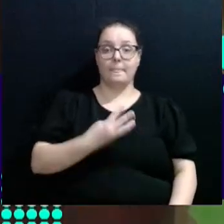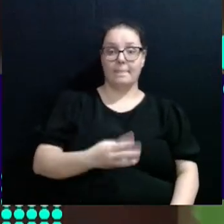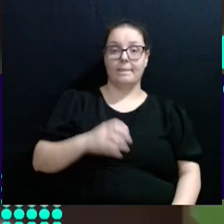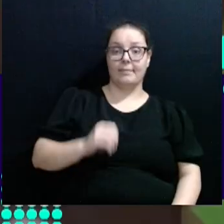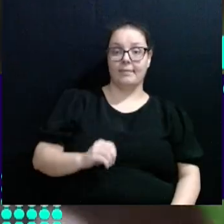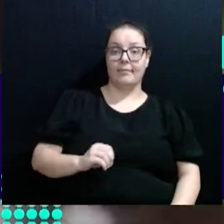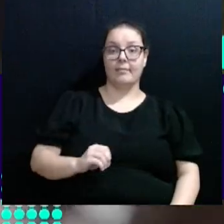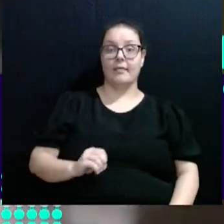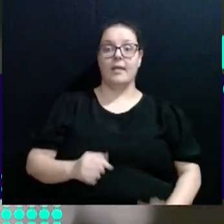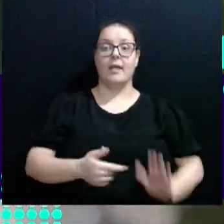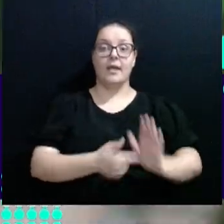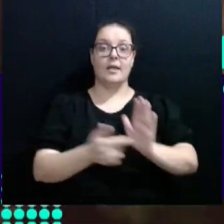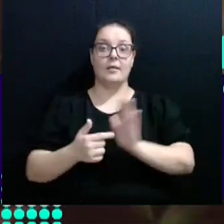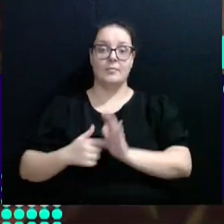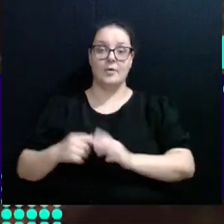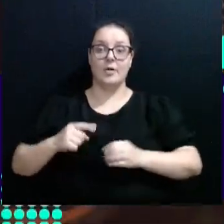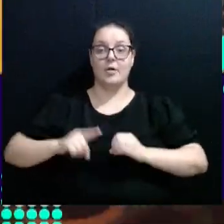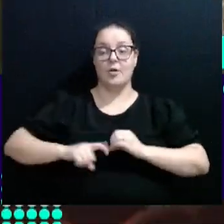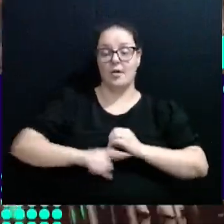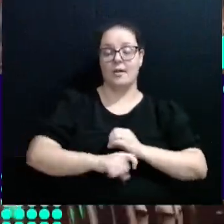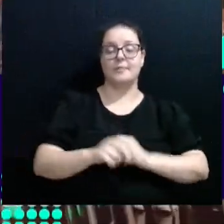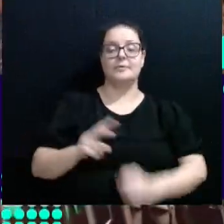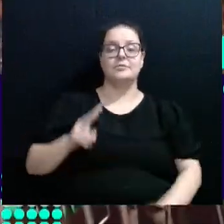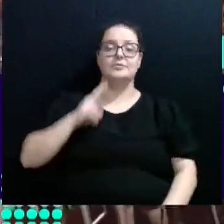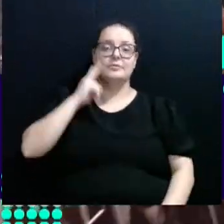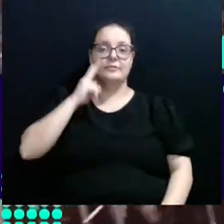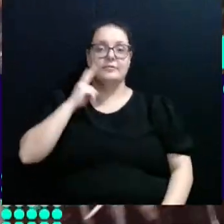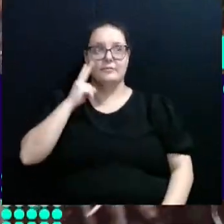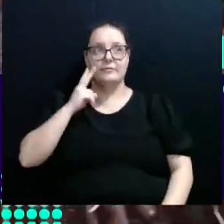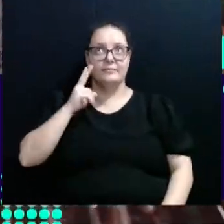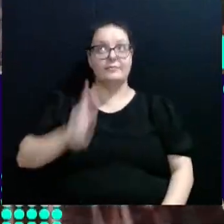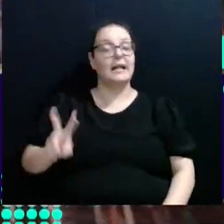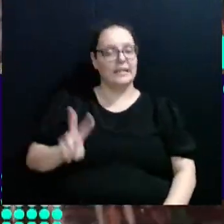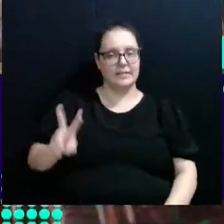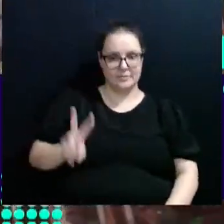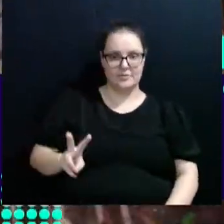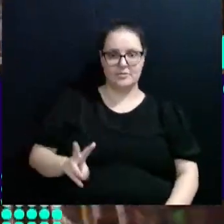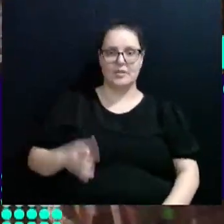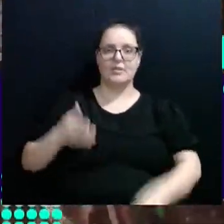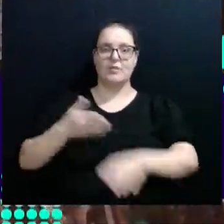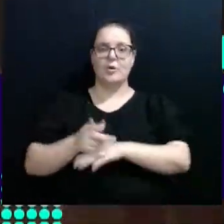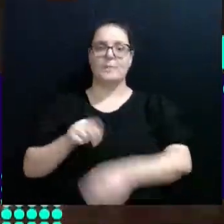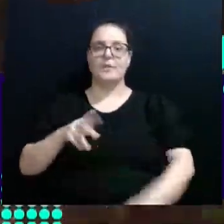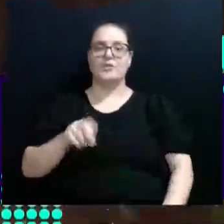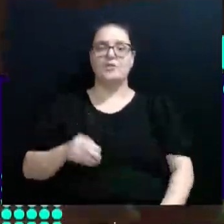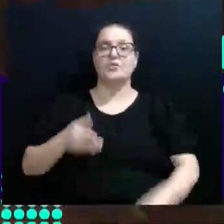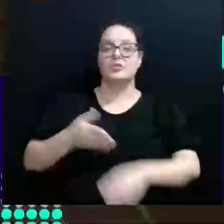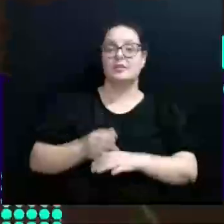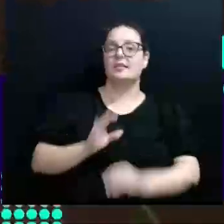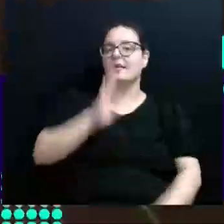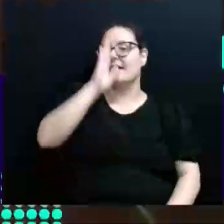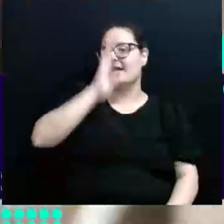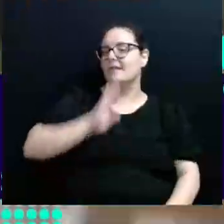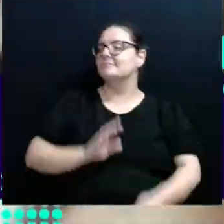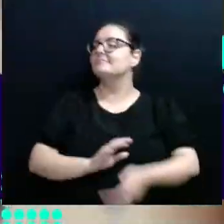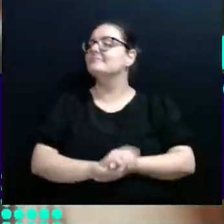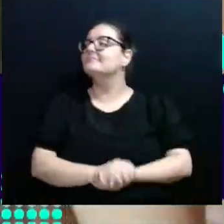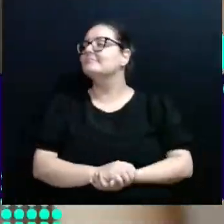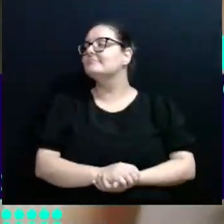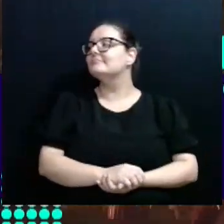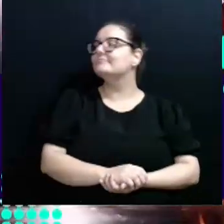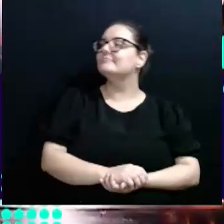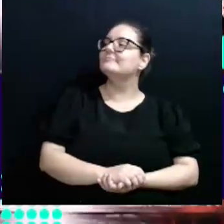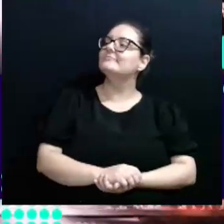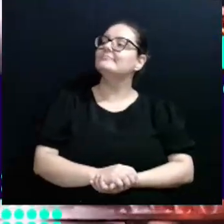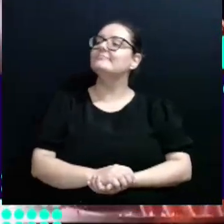Nesta sexta-feira tem o Pagode do Pichote com entrada franca na pista. Quero outra vez, vem de graça, vem